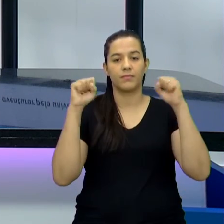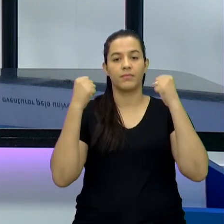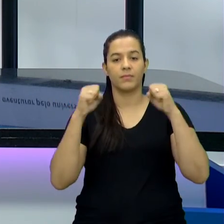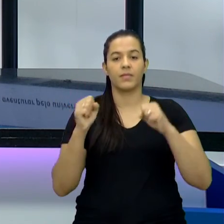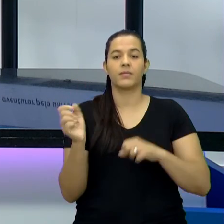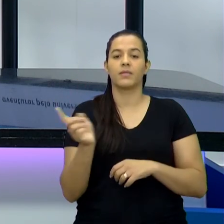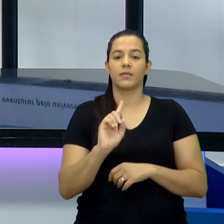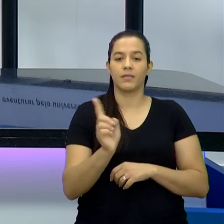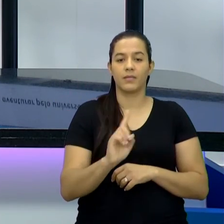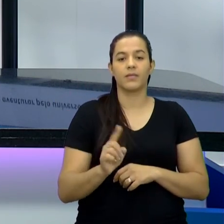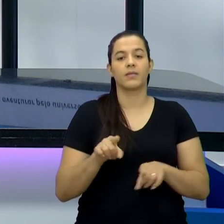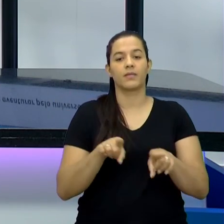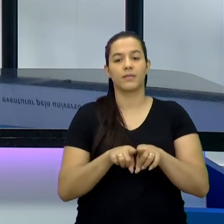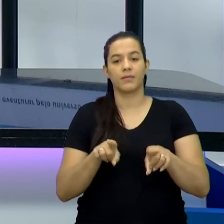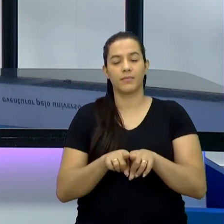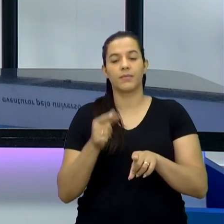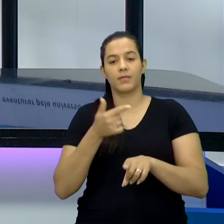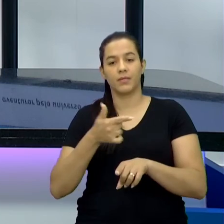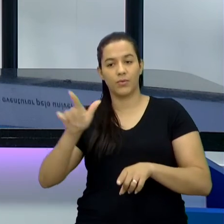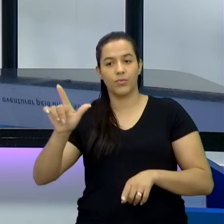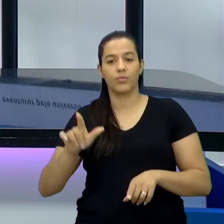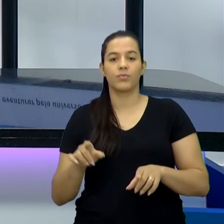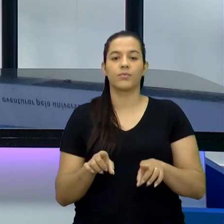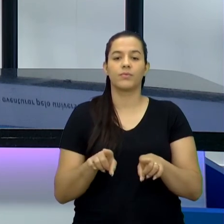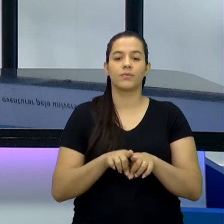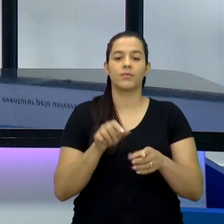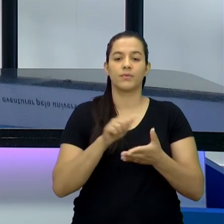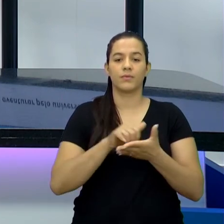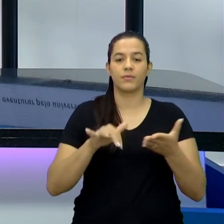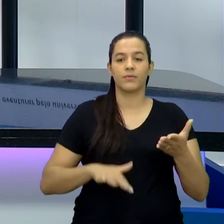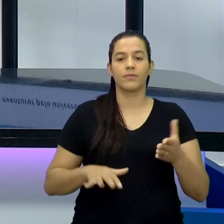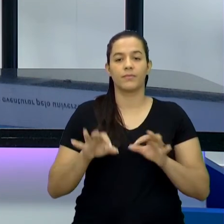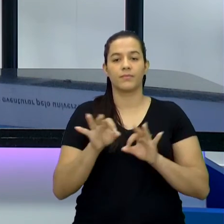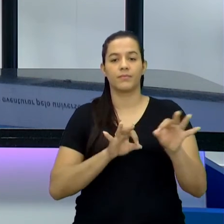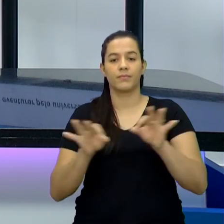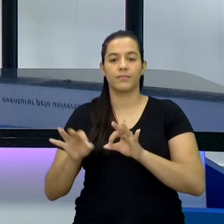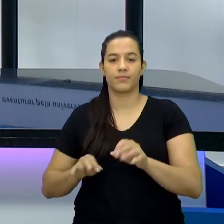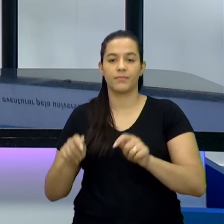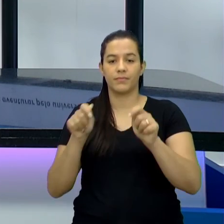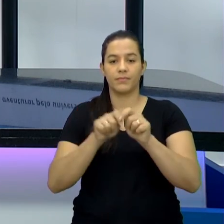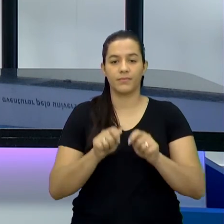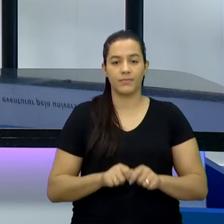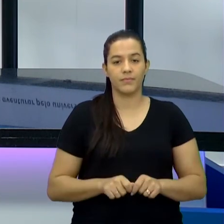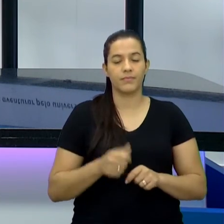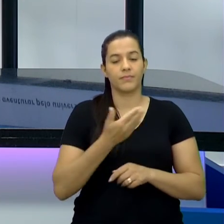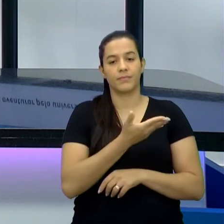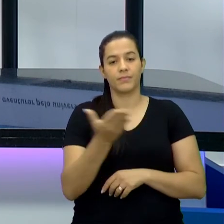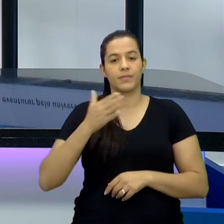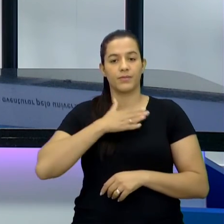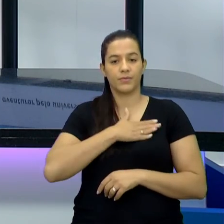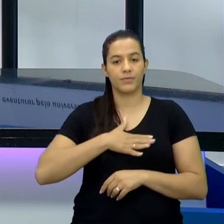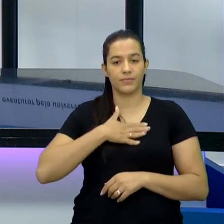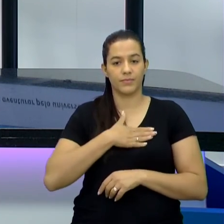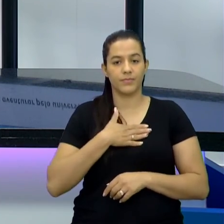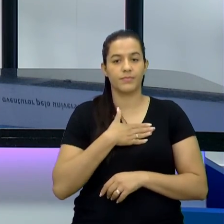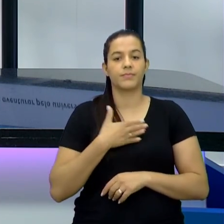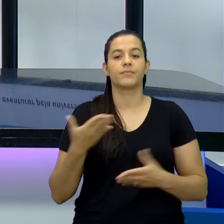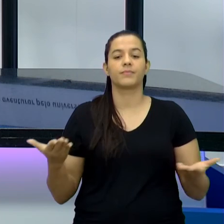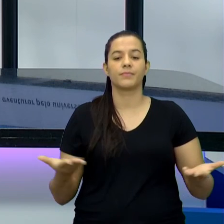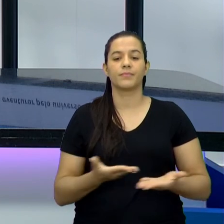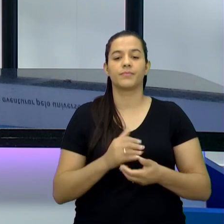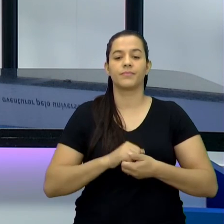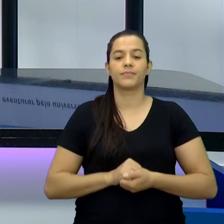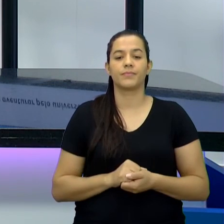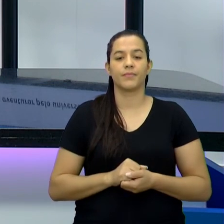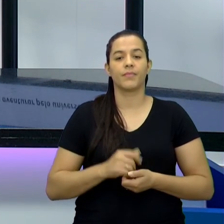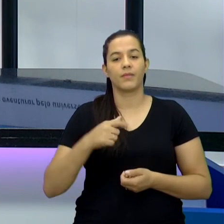física também. Olha só que bacana, né? Um trabalho aí bem realizado, bem idealizado. Eu espero que vocês tenham gostado.